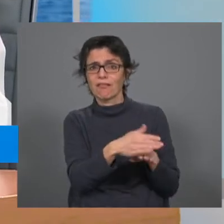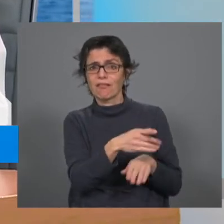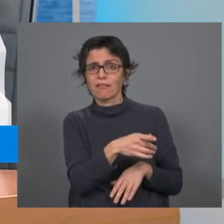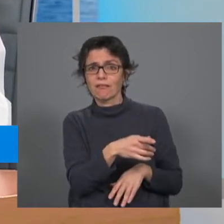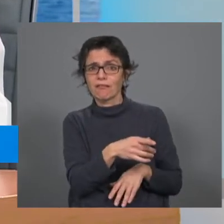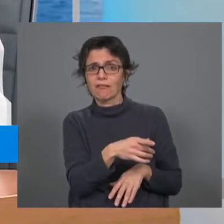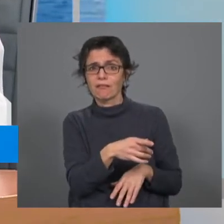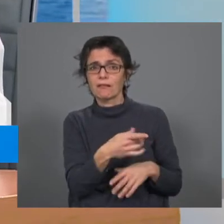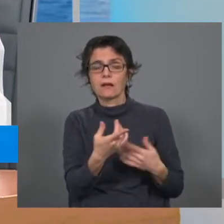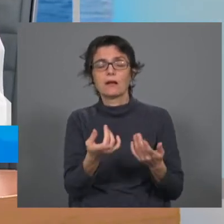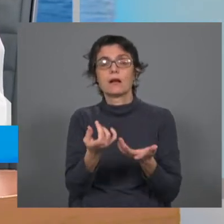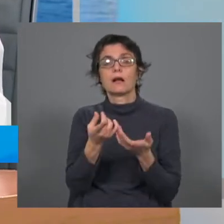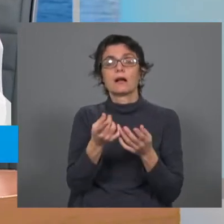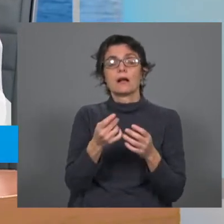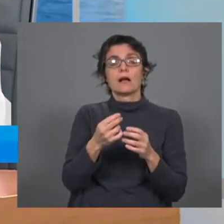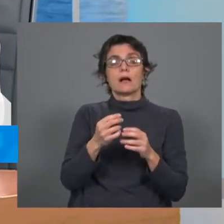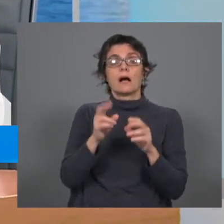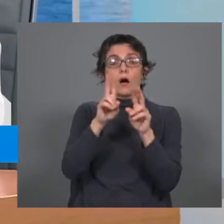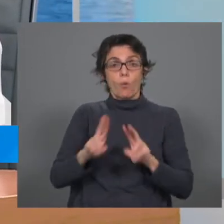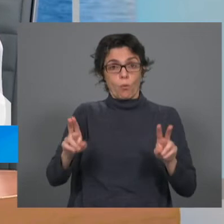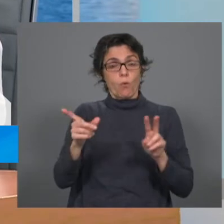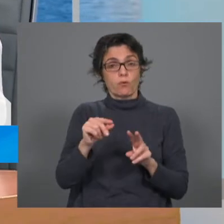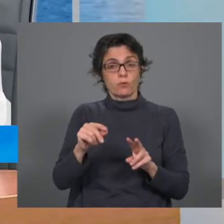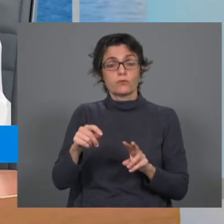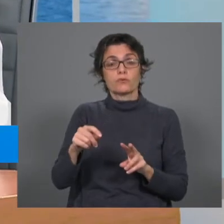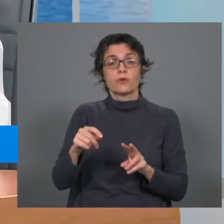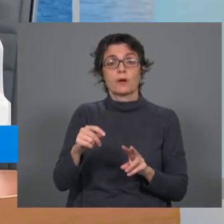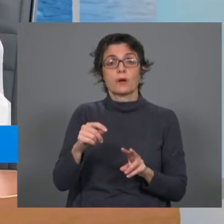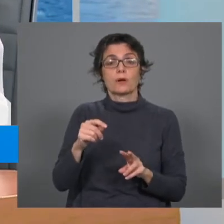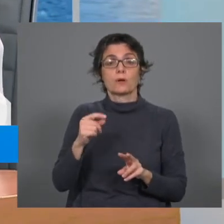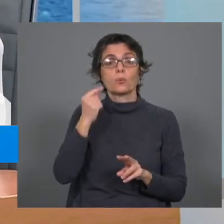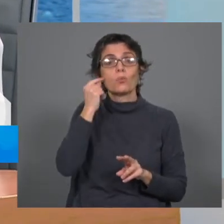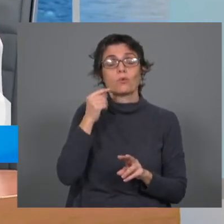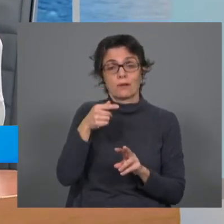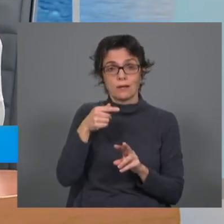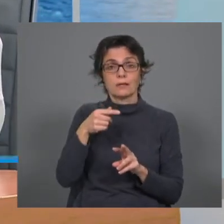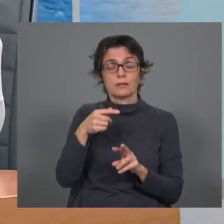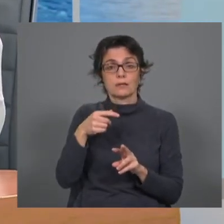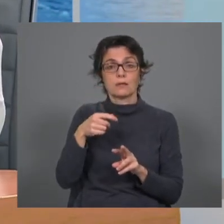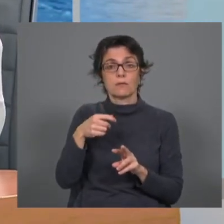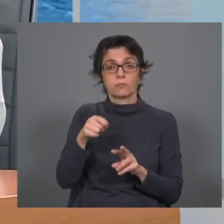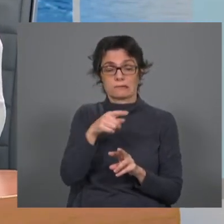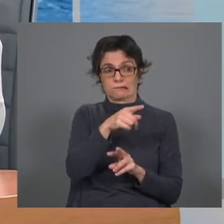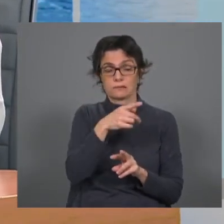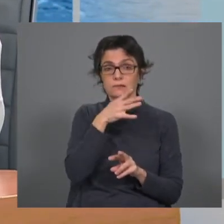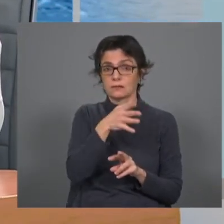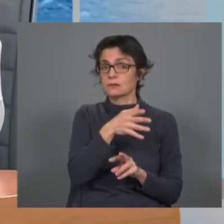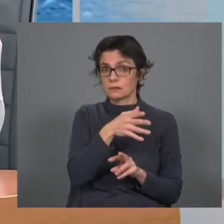As Nações Unidas, o secretário-geral das Nações Unidas, António Guterres, também tem